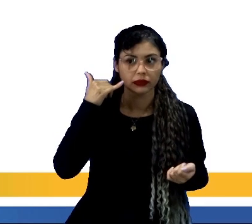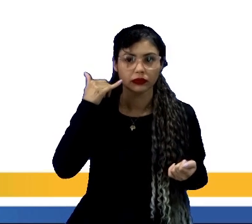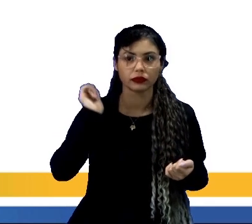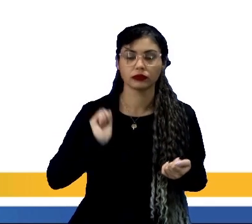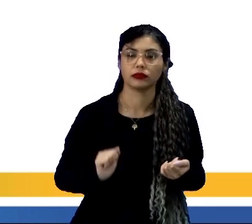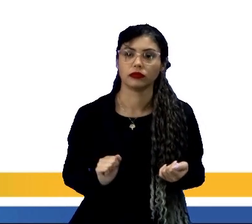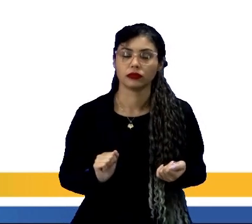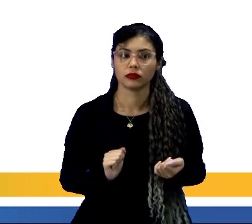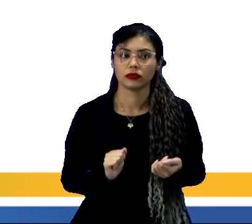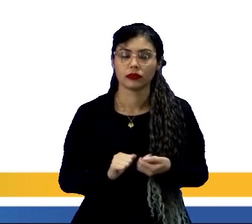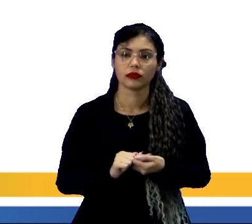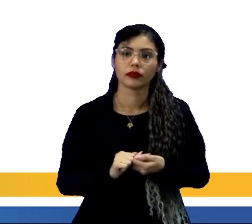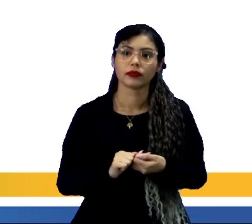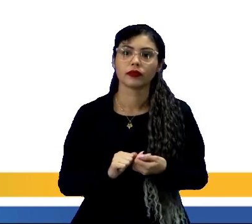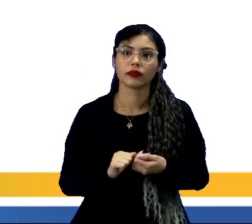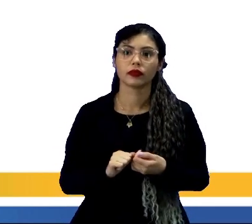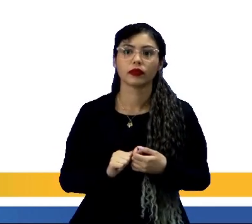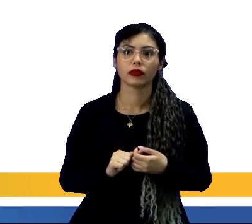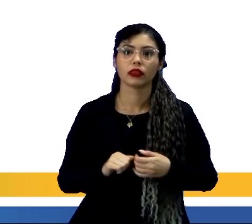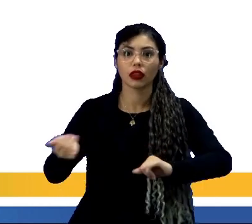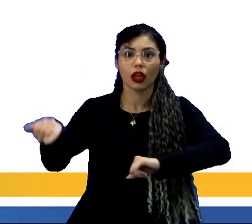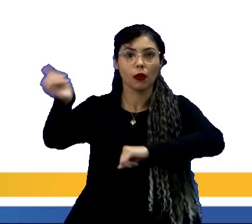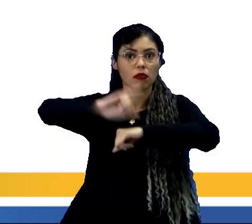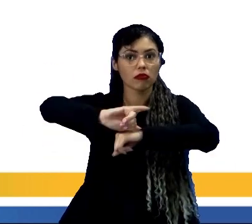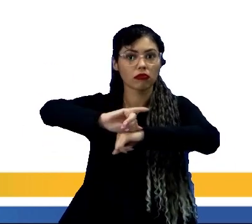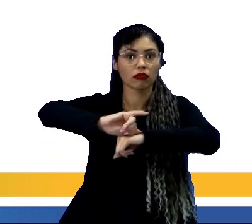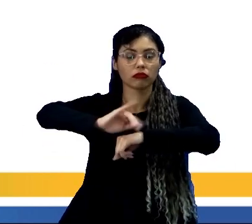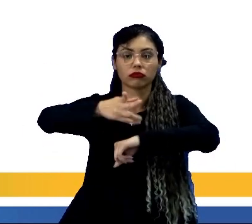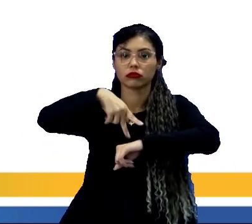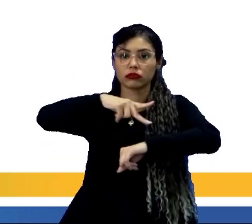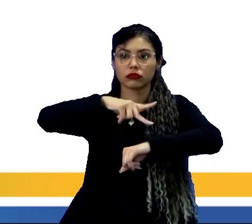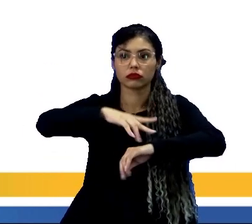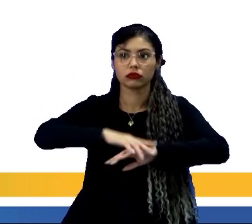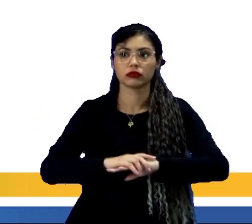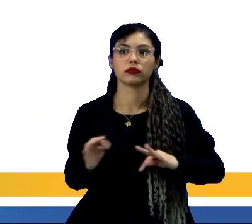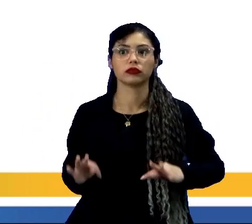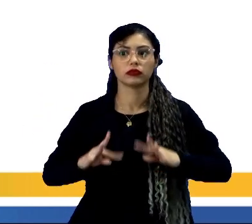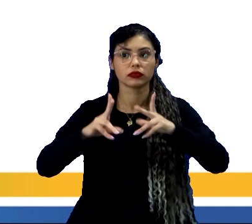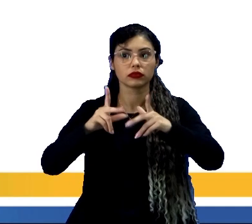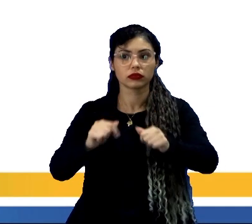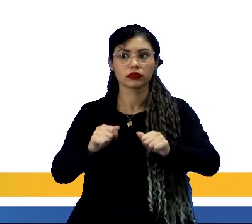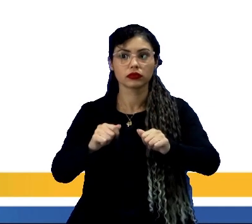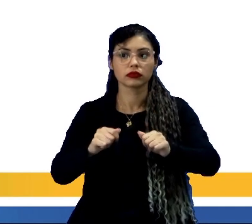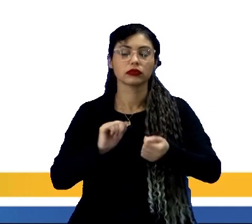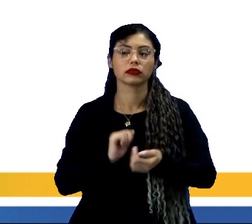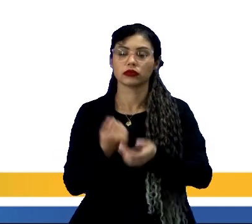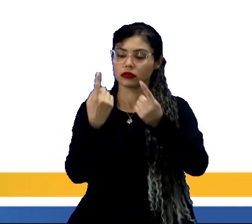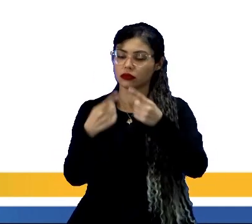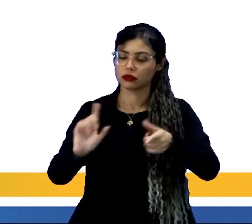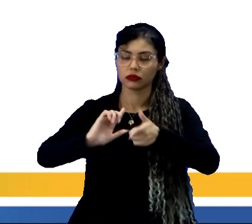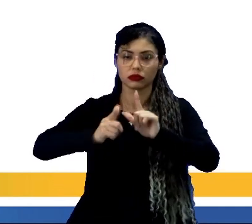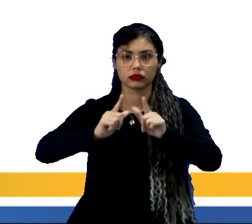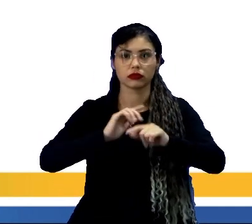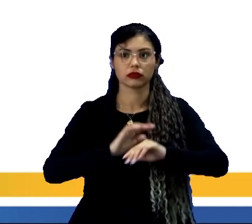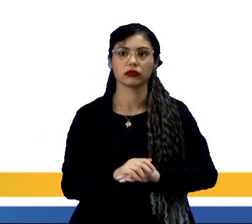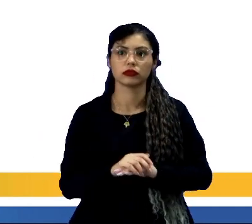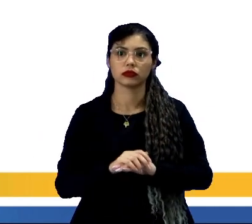telefones, as capitais dos países, todas as letras de